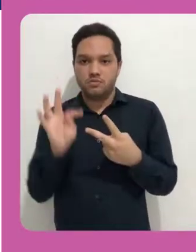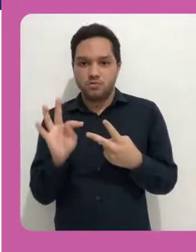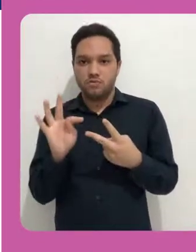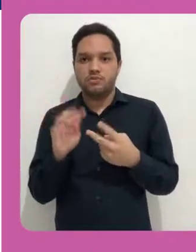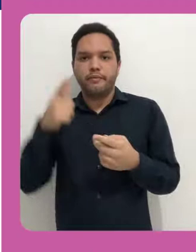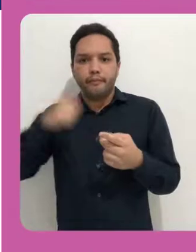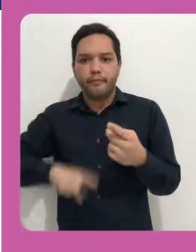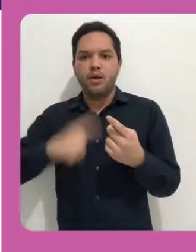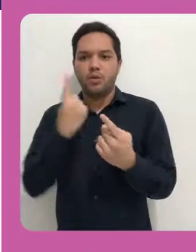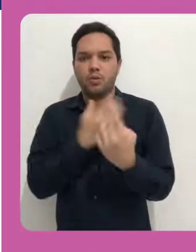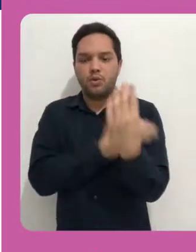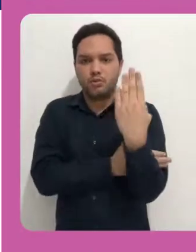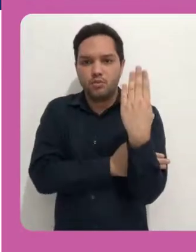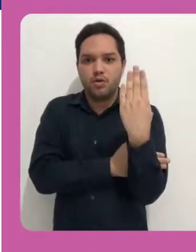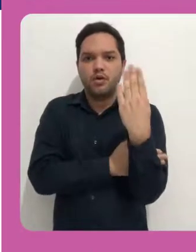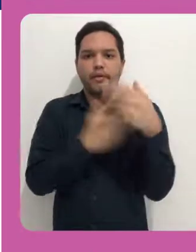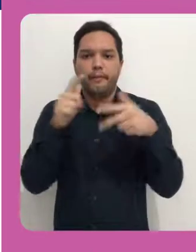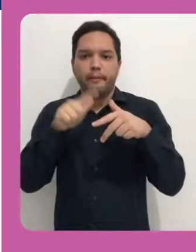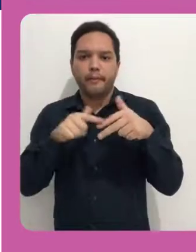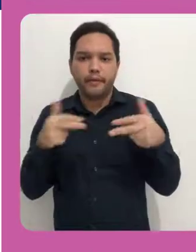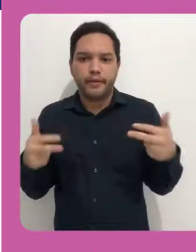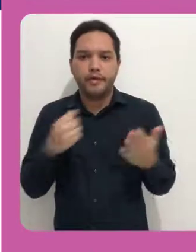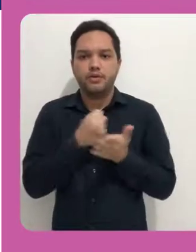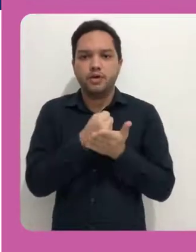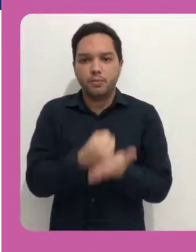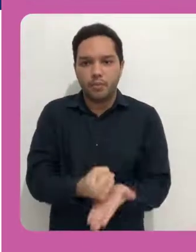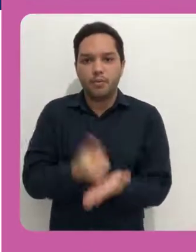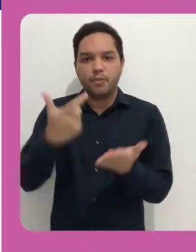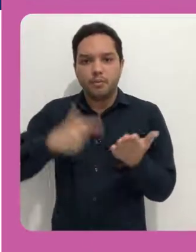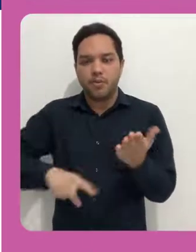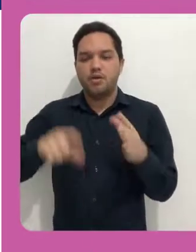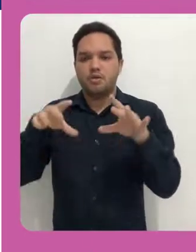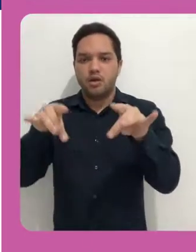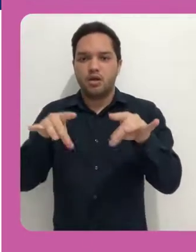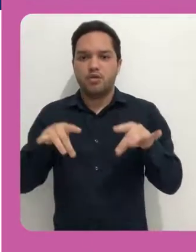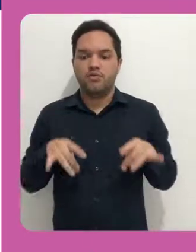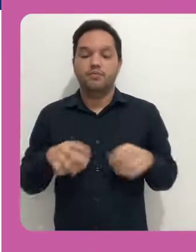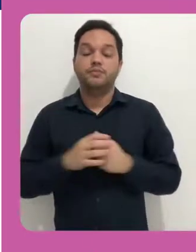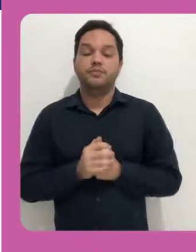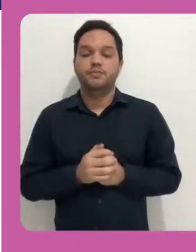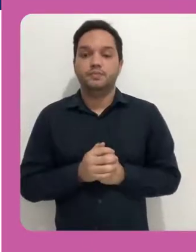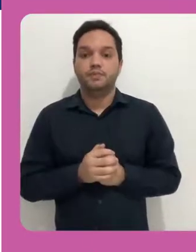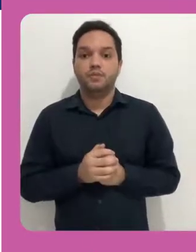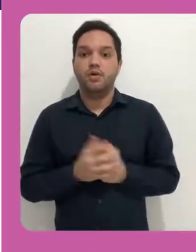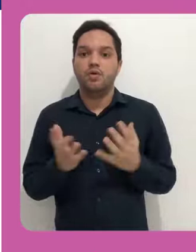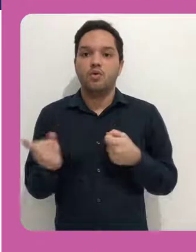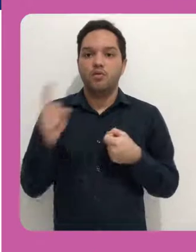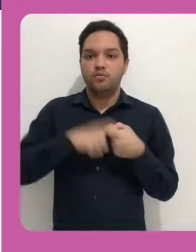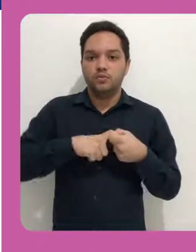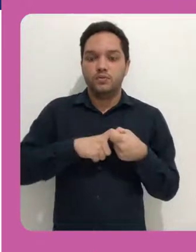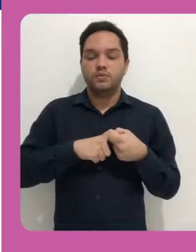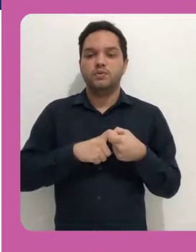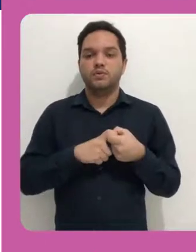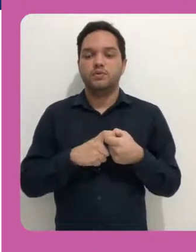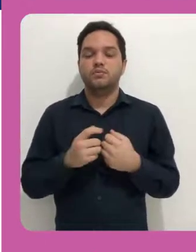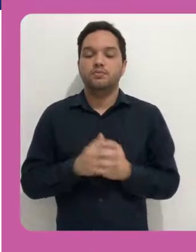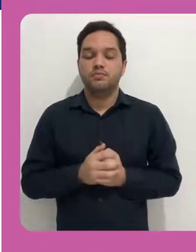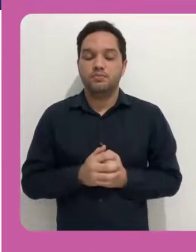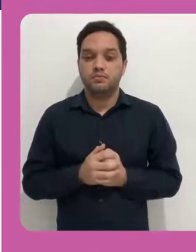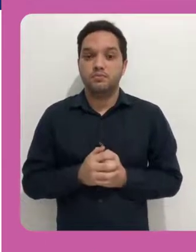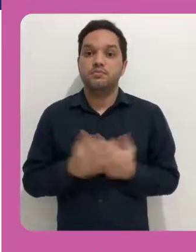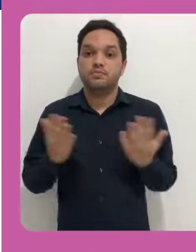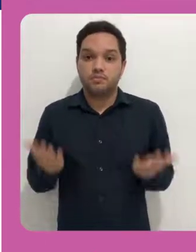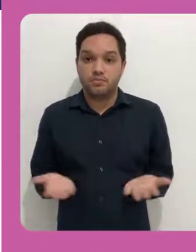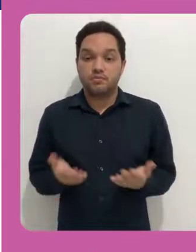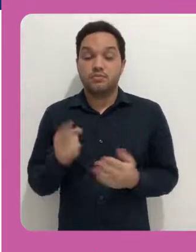eu voltar para a pasta anterior. Bom, aqui está a minha pasta. Eu criei um arquivo .zip